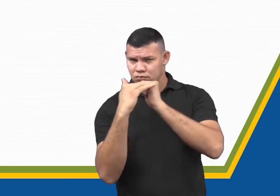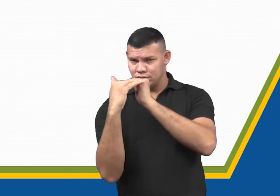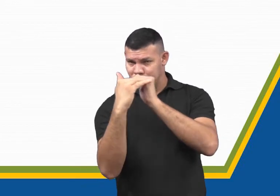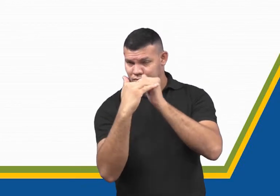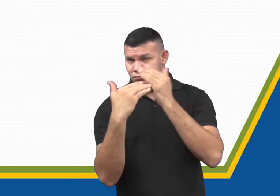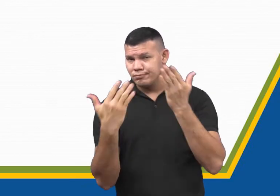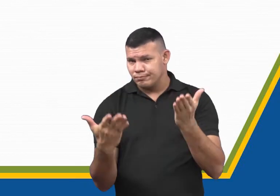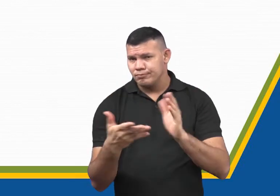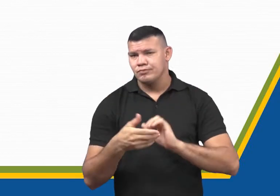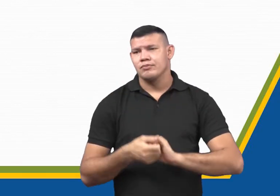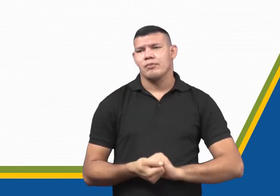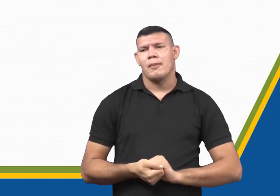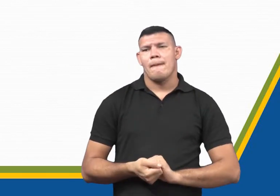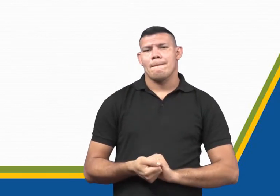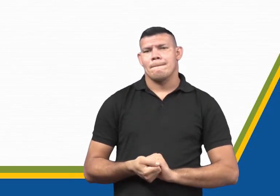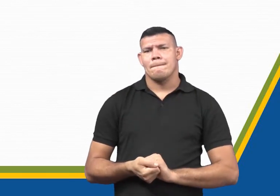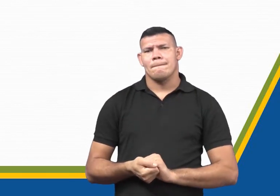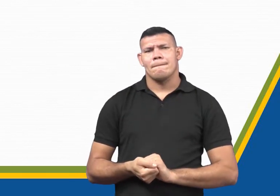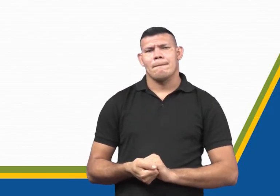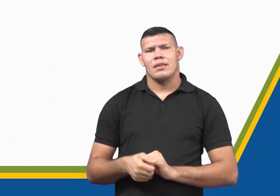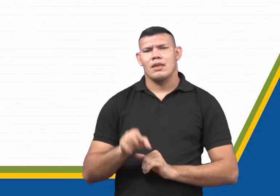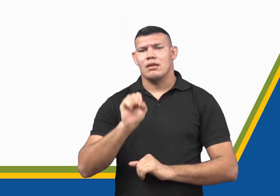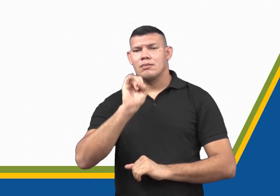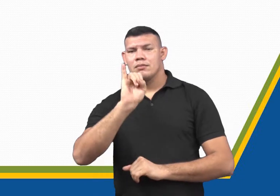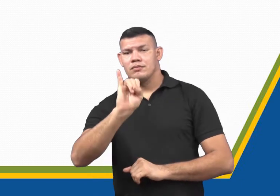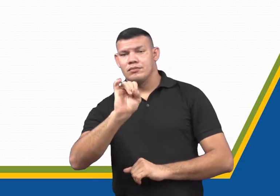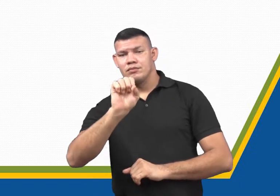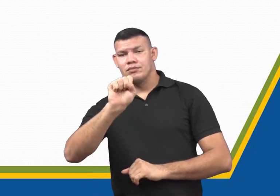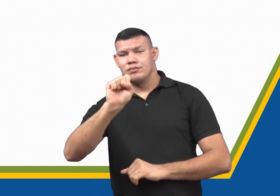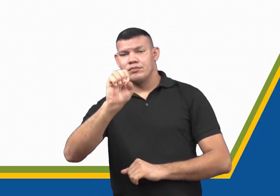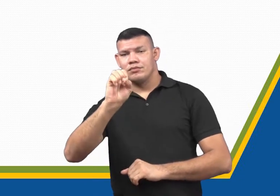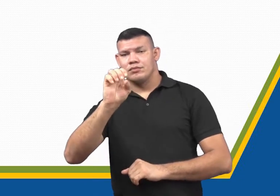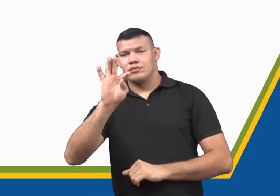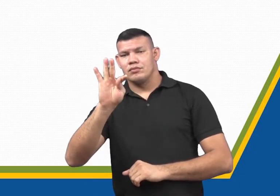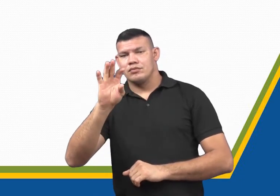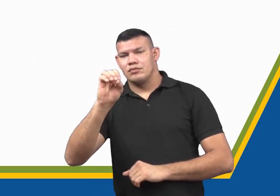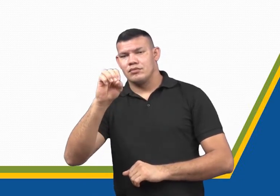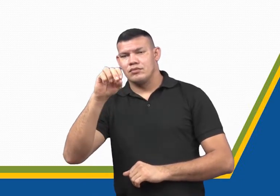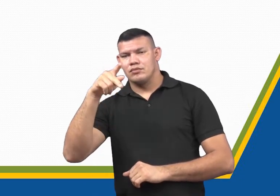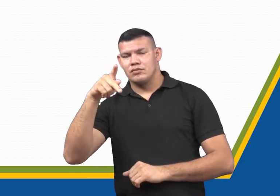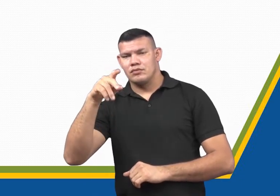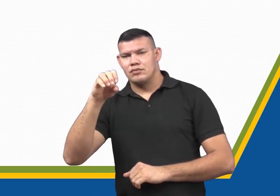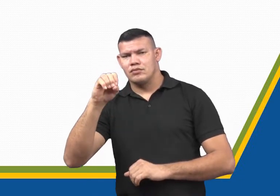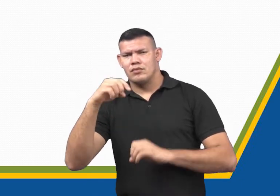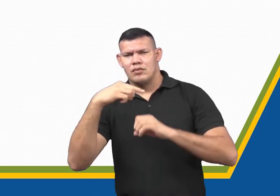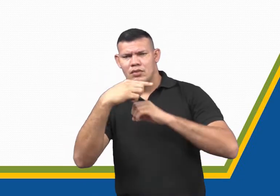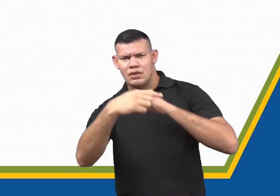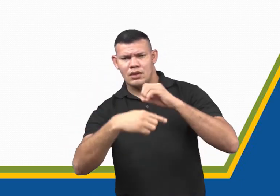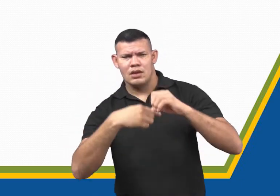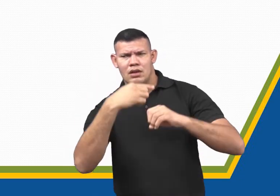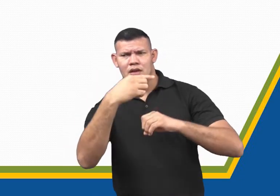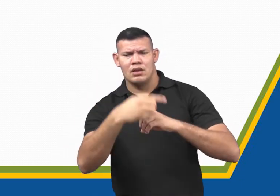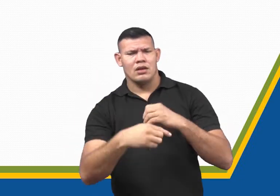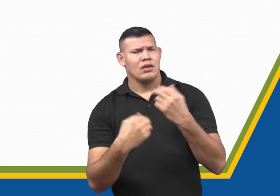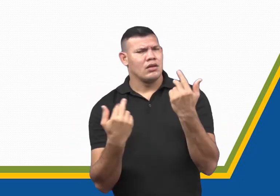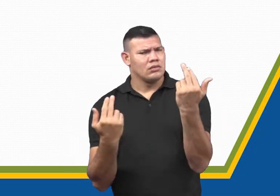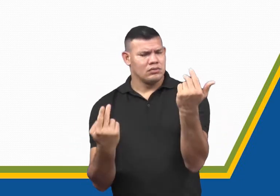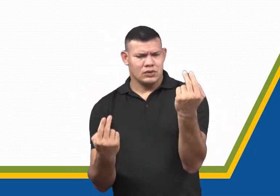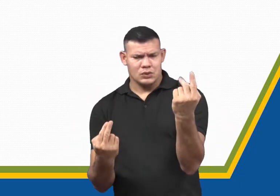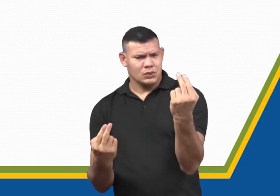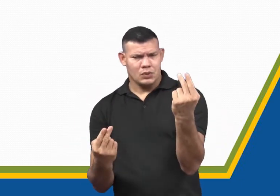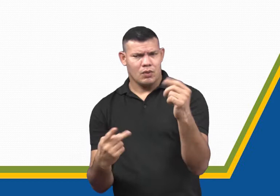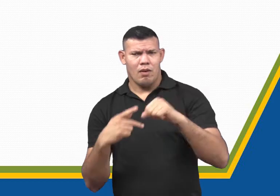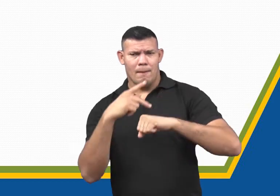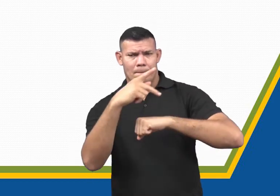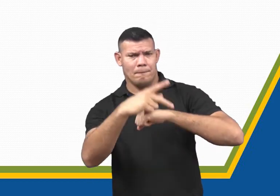os átomos. Primeiro são os isótopos. Os isótopos são aqueles átomos que apresentam o mesmo número de